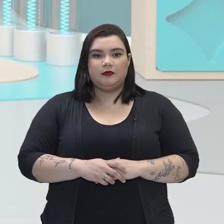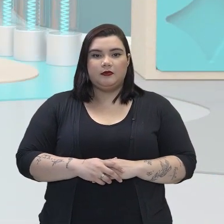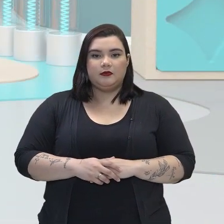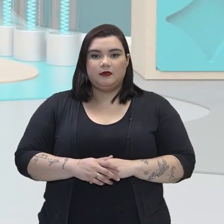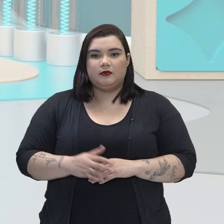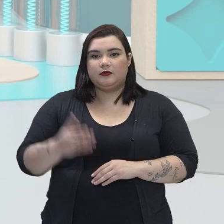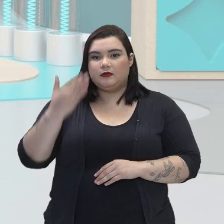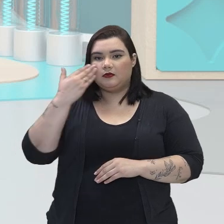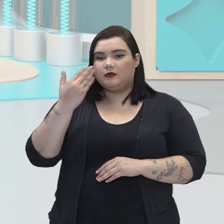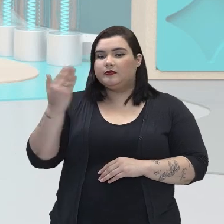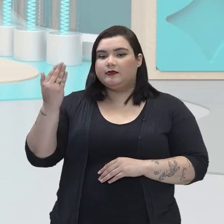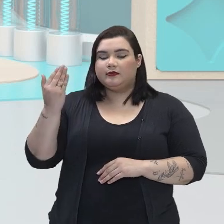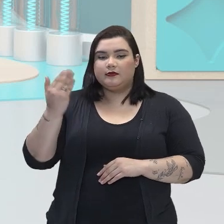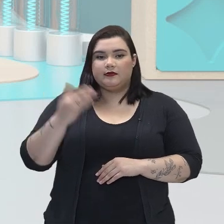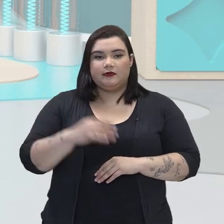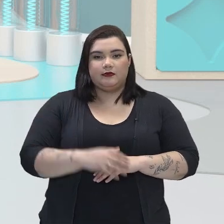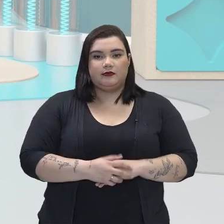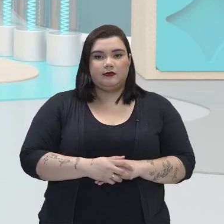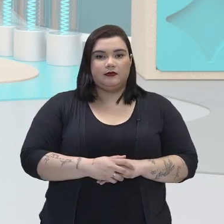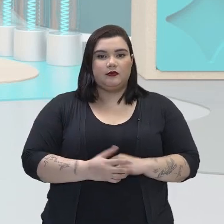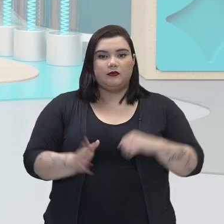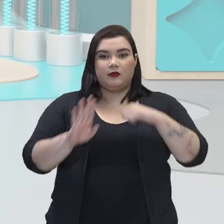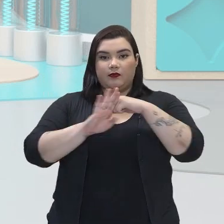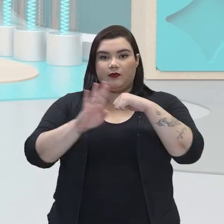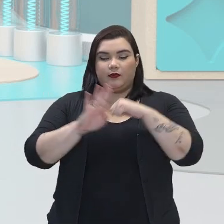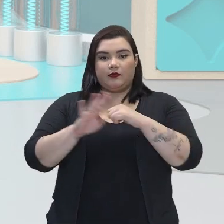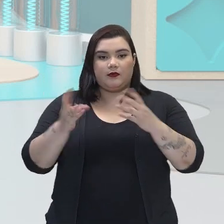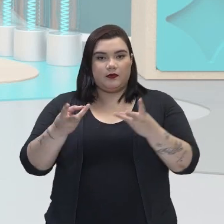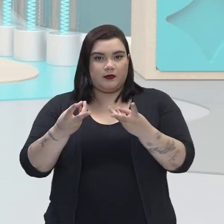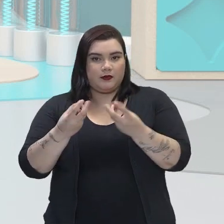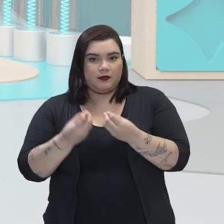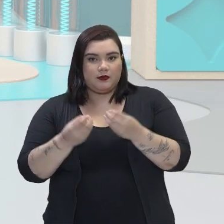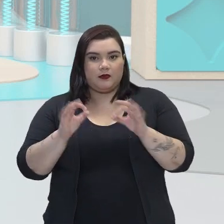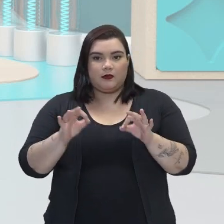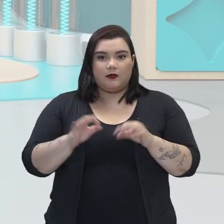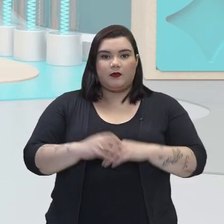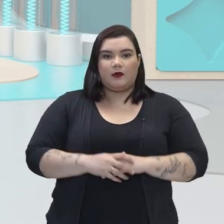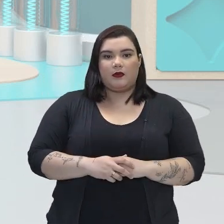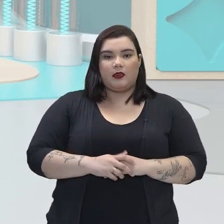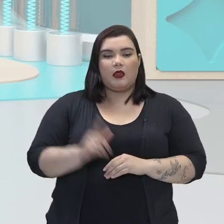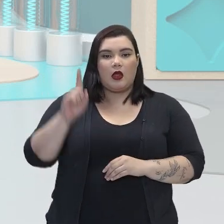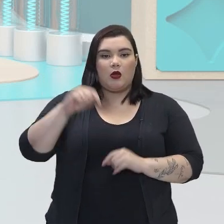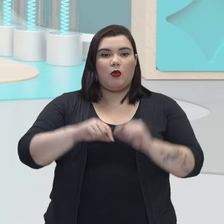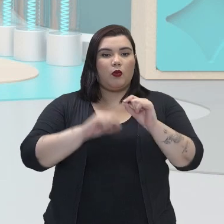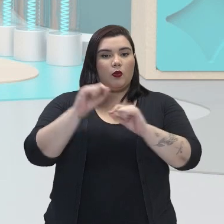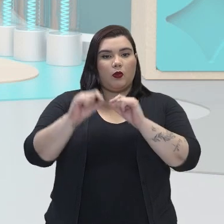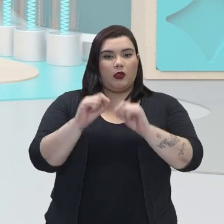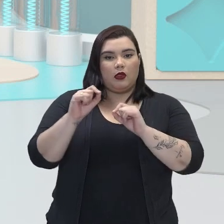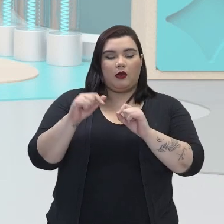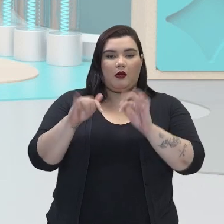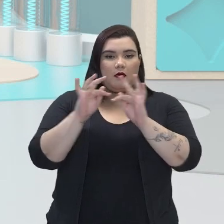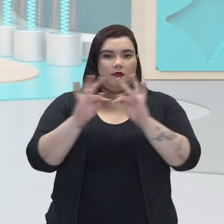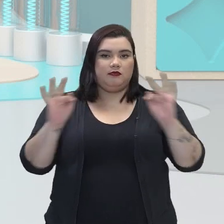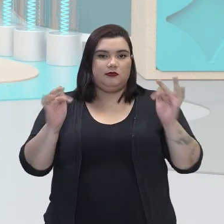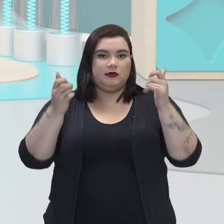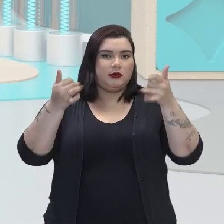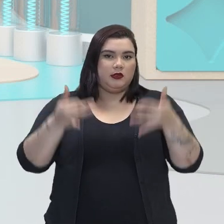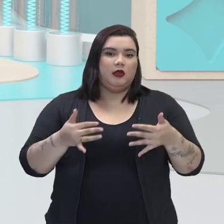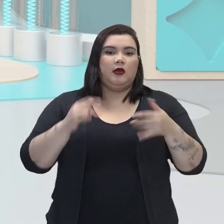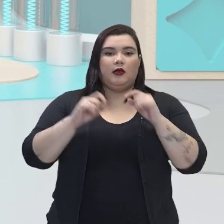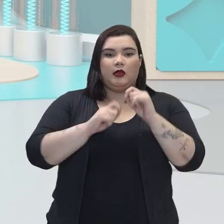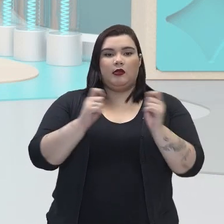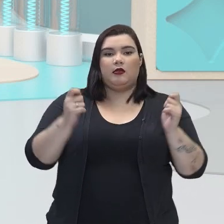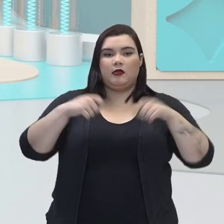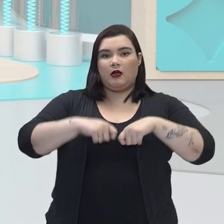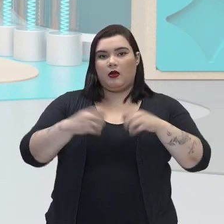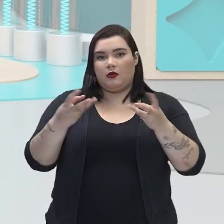So, countable nouns, substantivos contáveis, são aqueles que, como o próprio nome diz, nós podemos